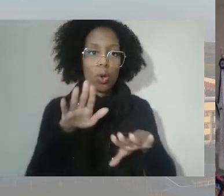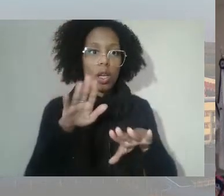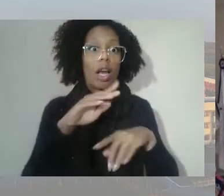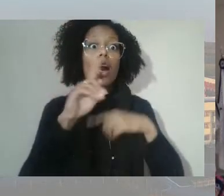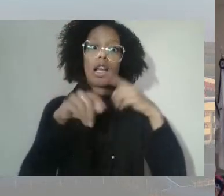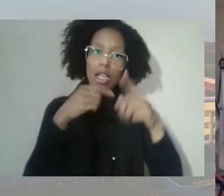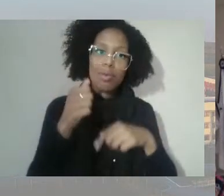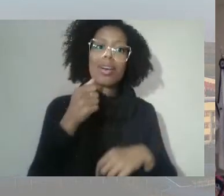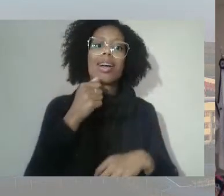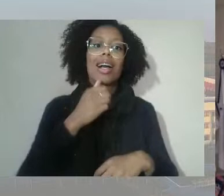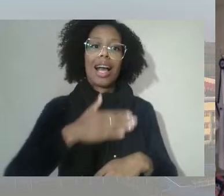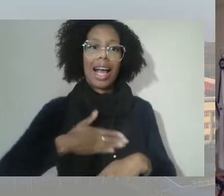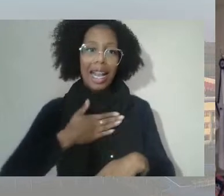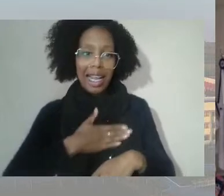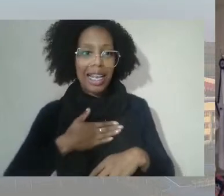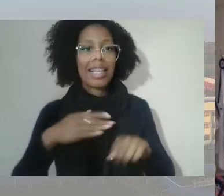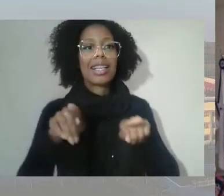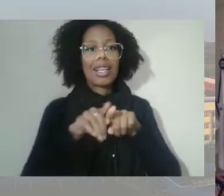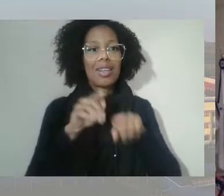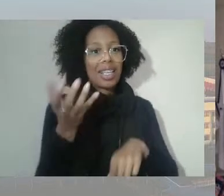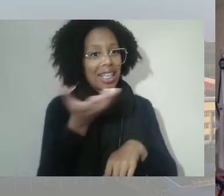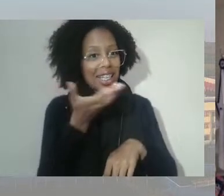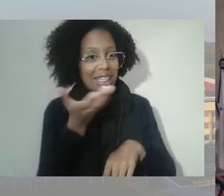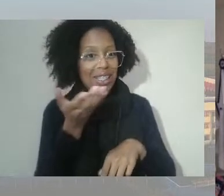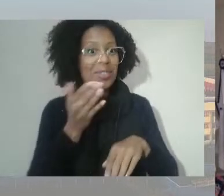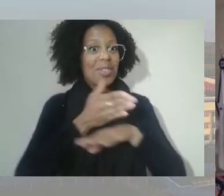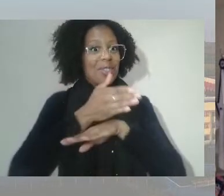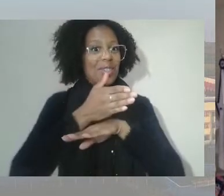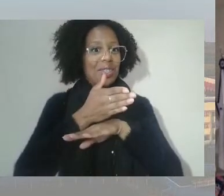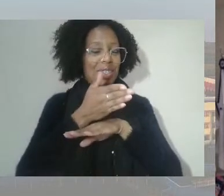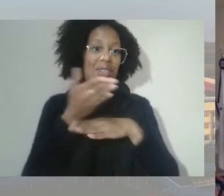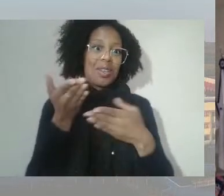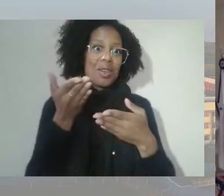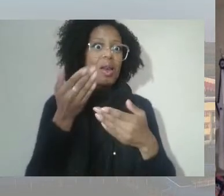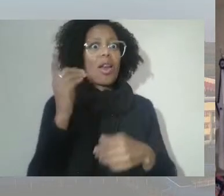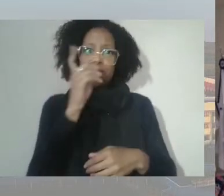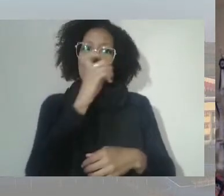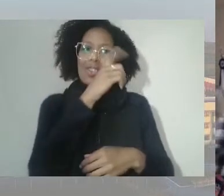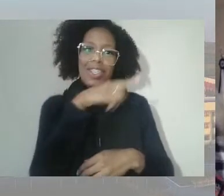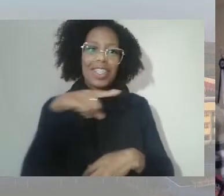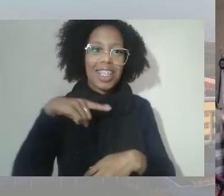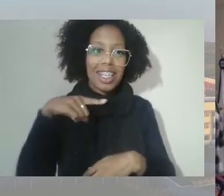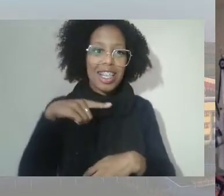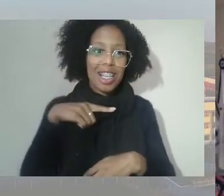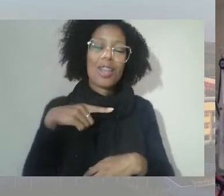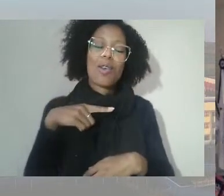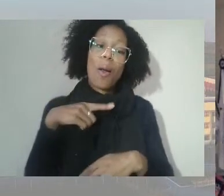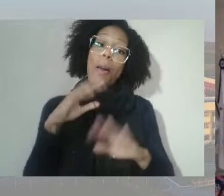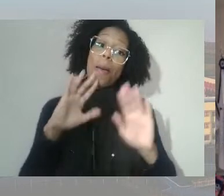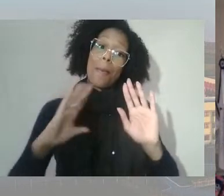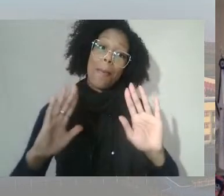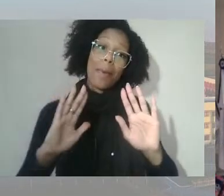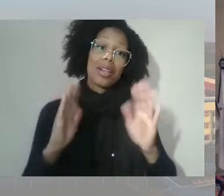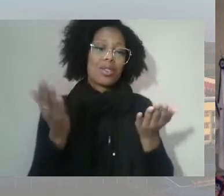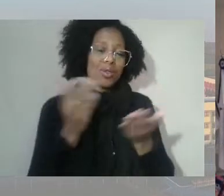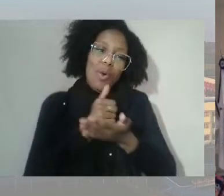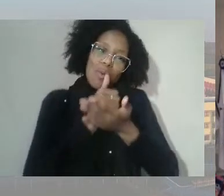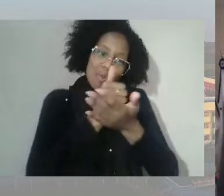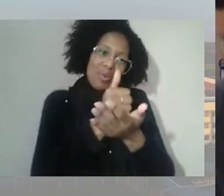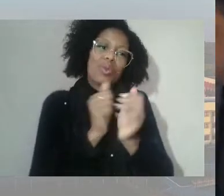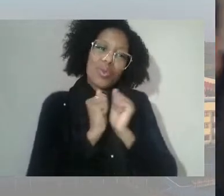Alegrete, então agora Caçapava. Acho que é importante romper, né? É um desafio, não é, Rojas? Vai ser um desafio, mas conta conosco aí nesse